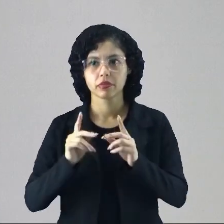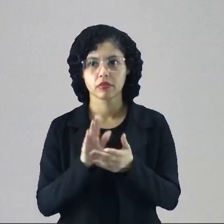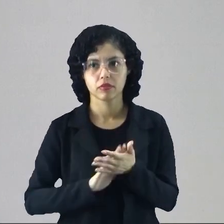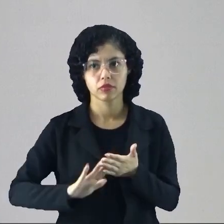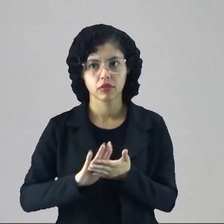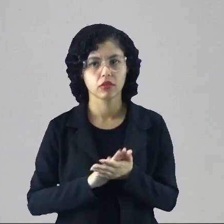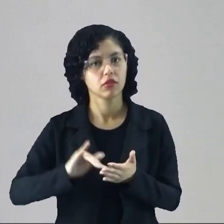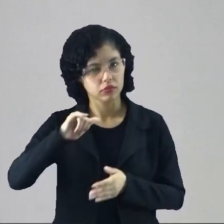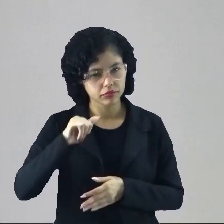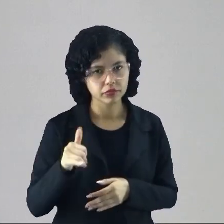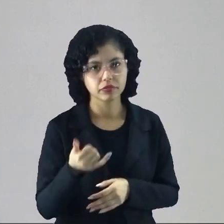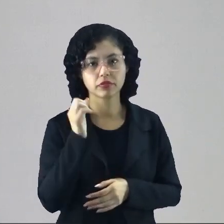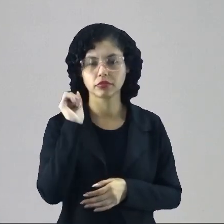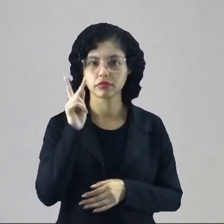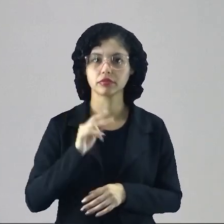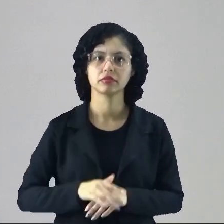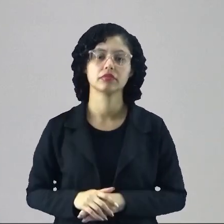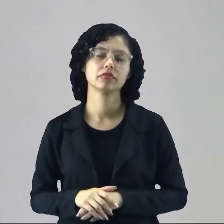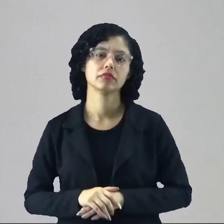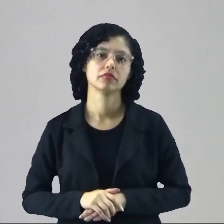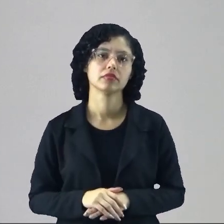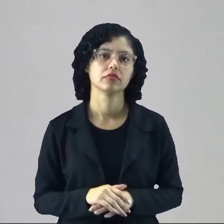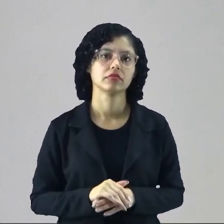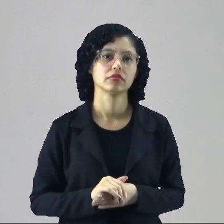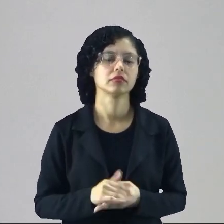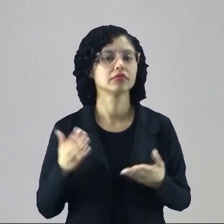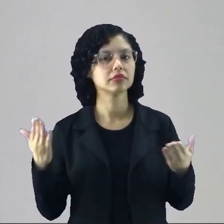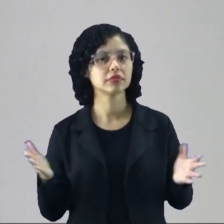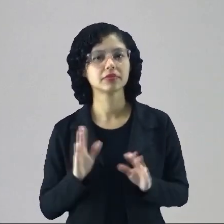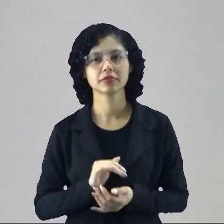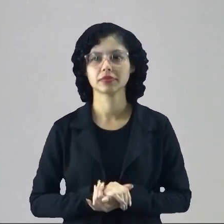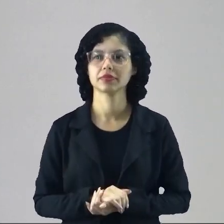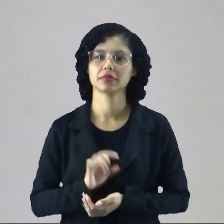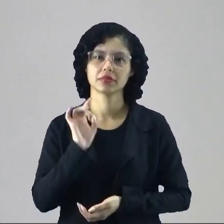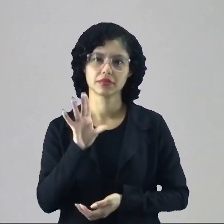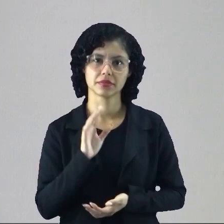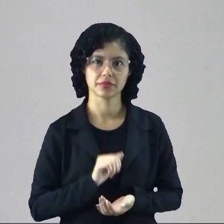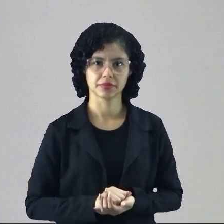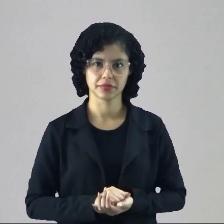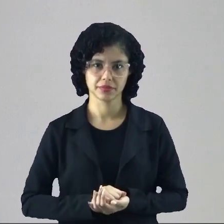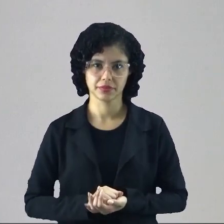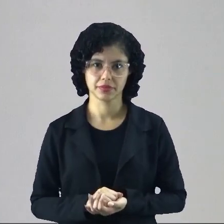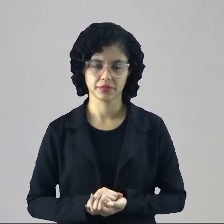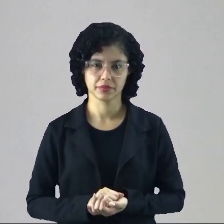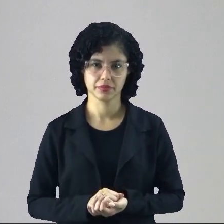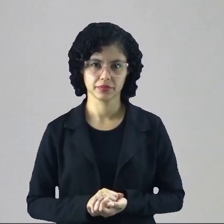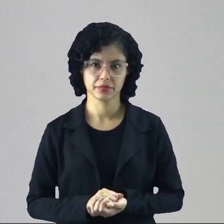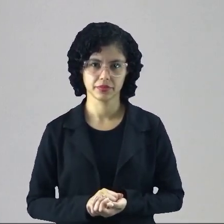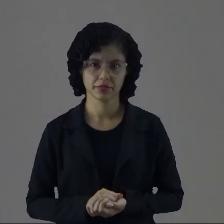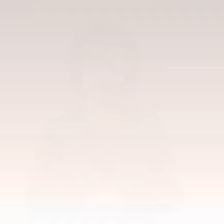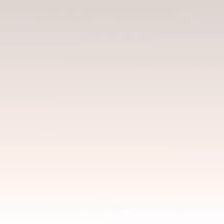essa oportunidade Ok então é isso por hoje é só